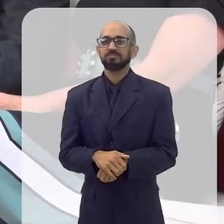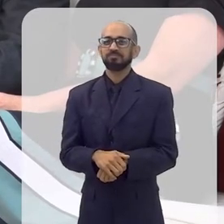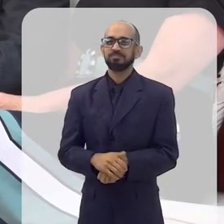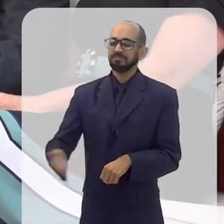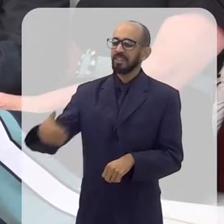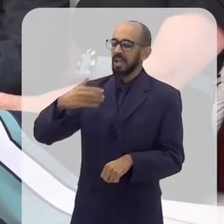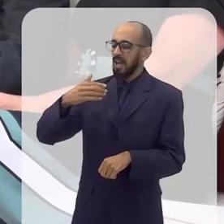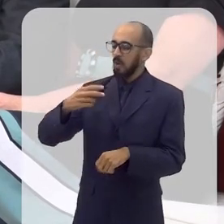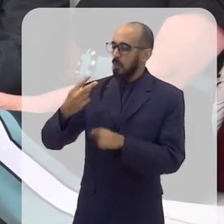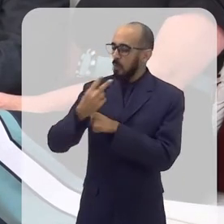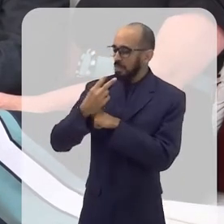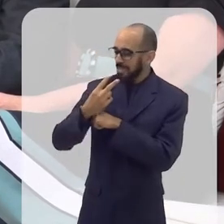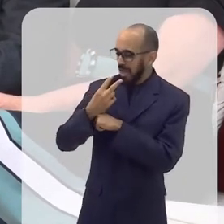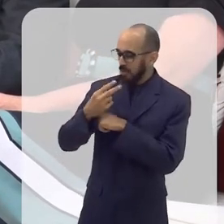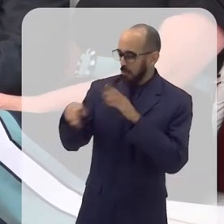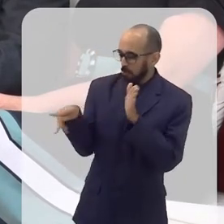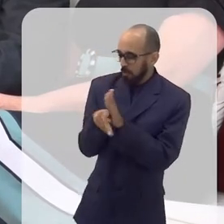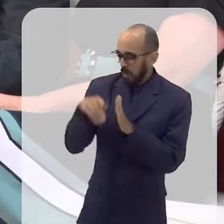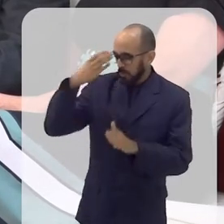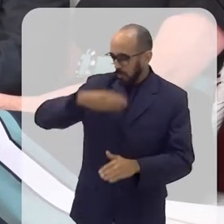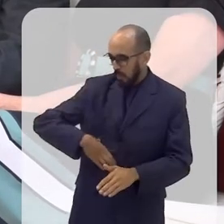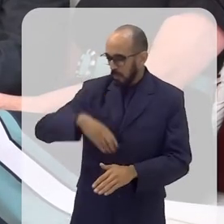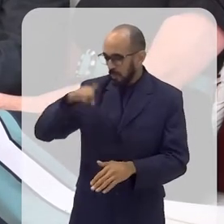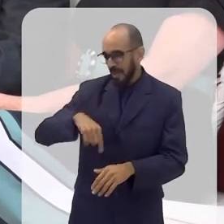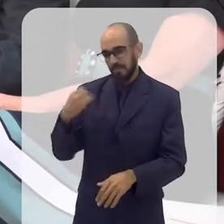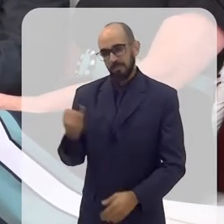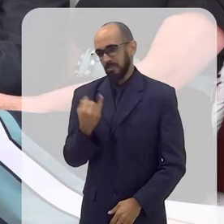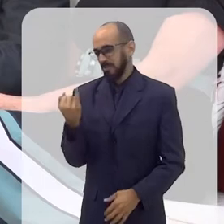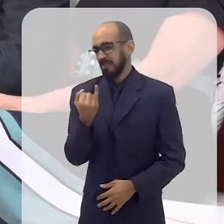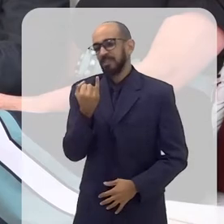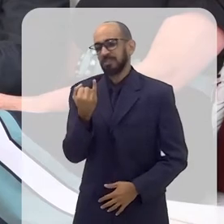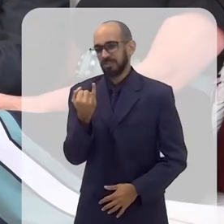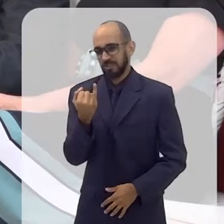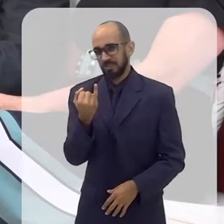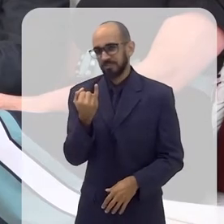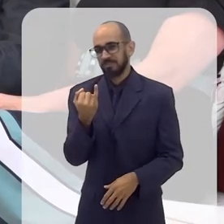a preservação do corpo é o mais importante.